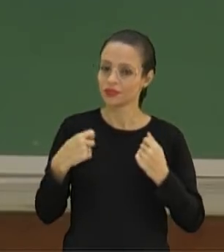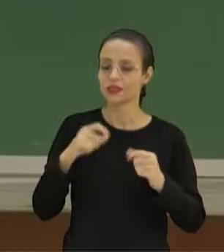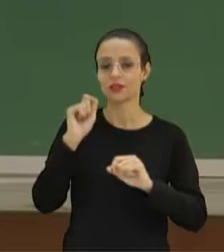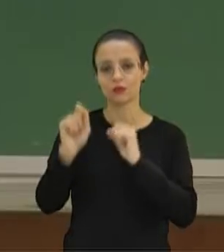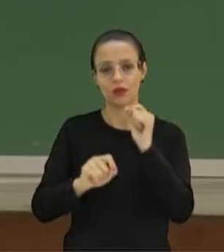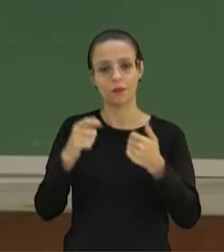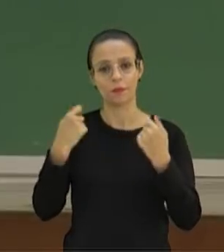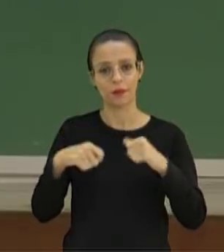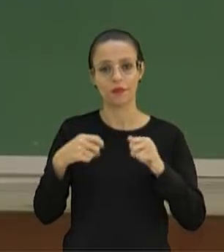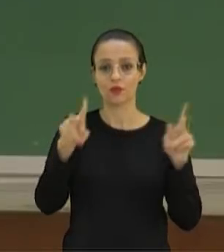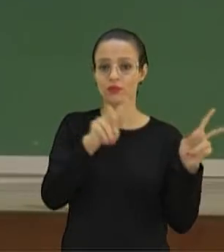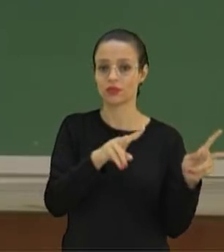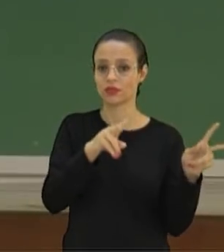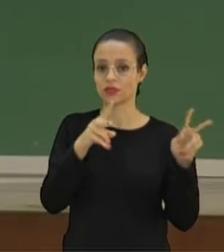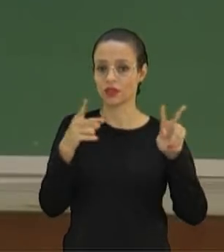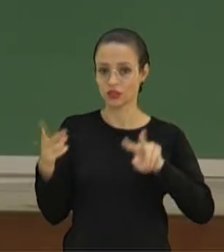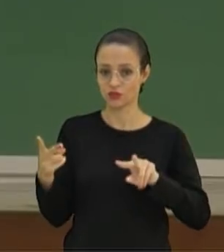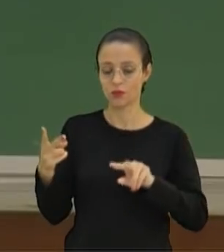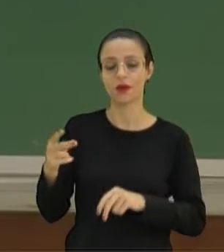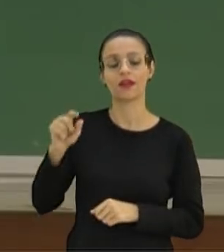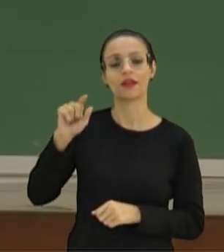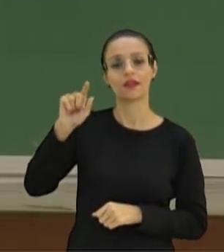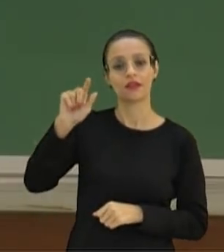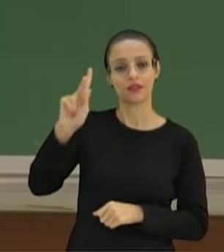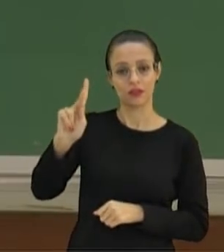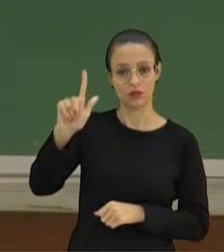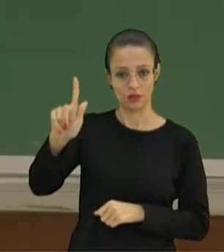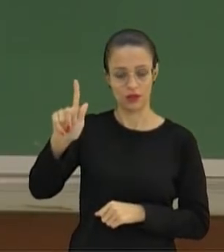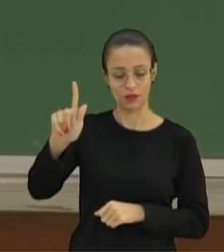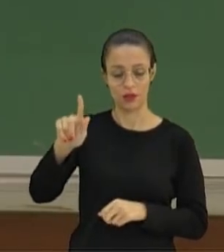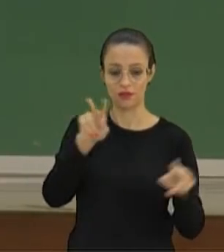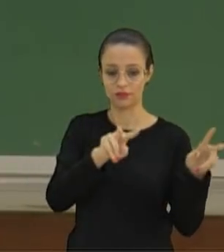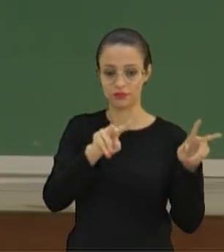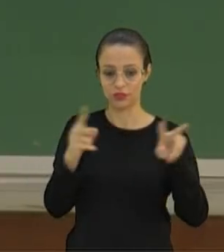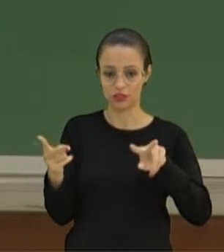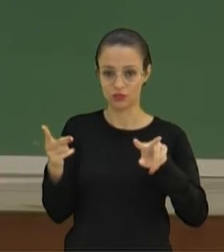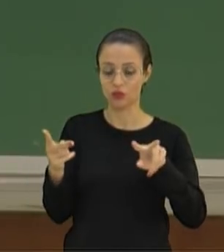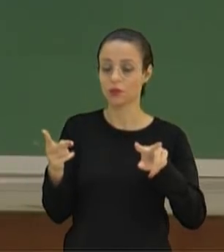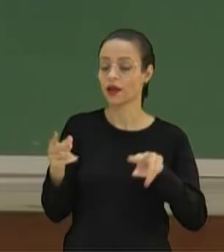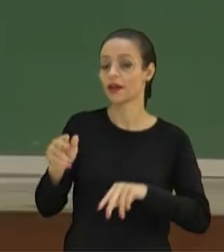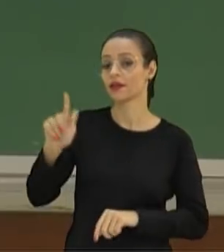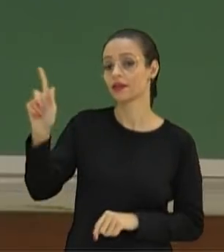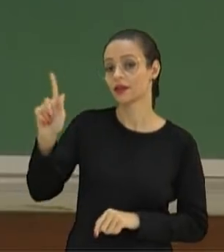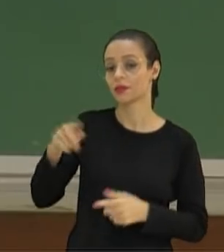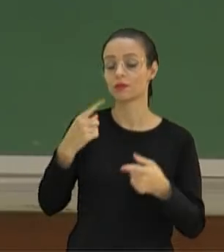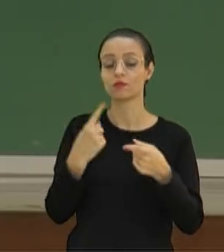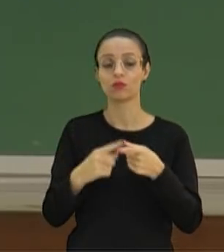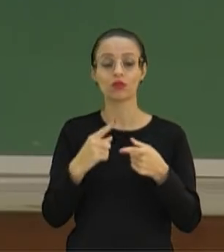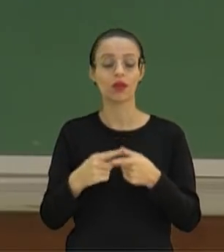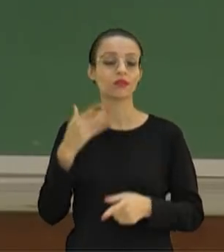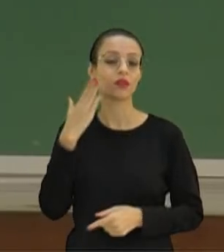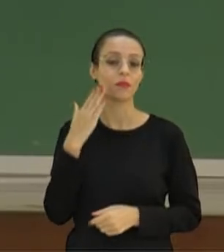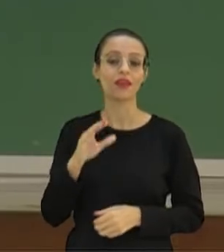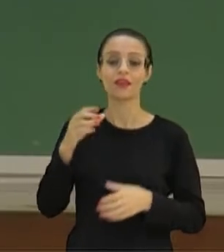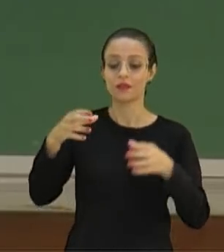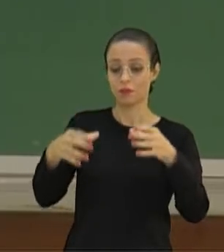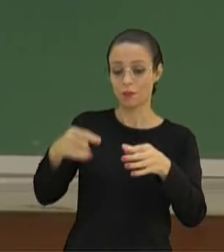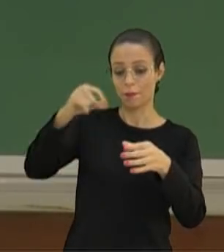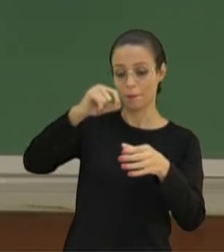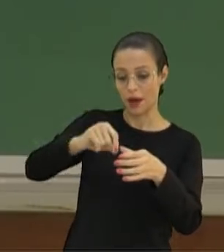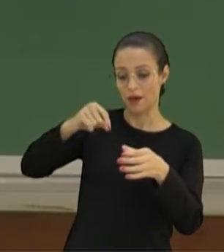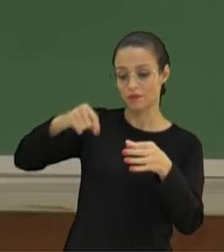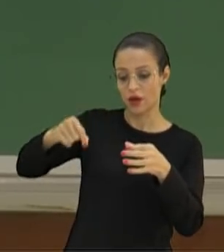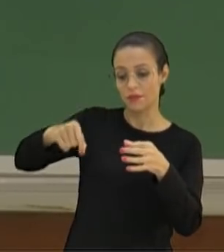primeiro transformar o 1 quilo em gramas. Por quê, prof? Porque ele quer o valor de cada